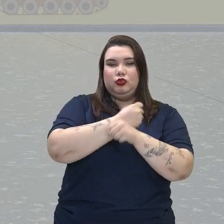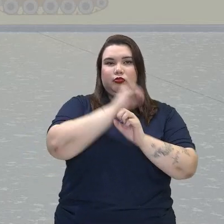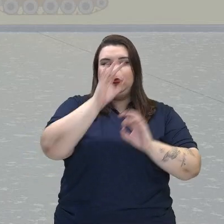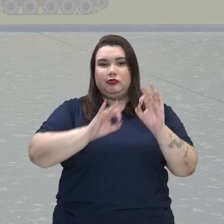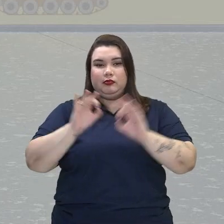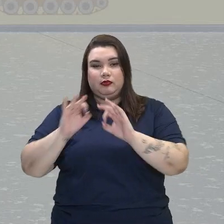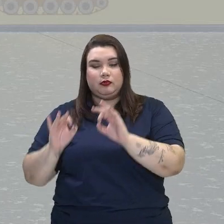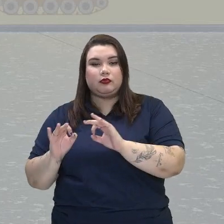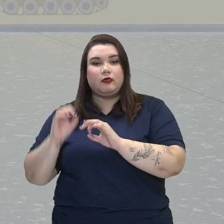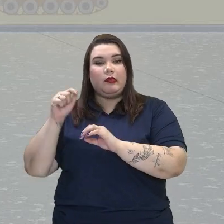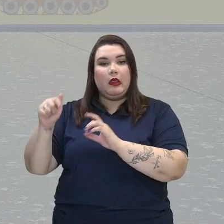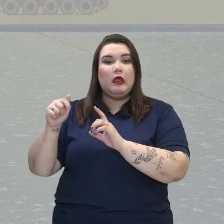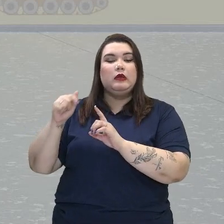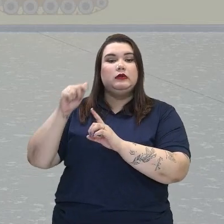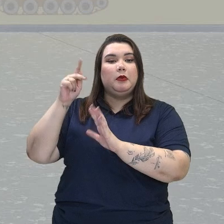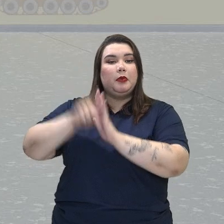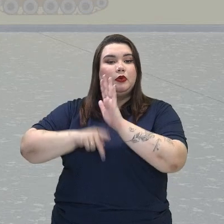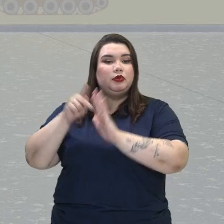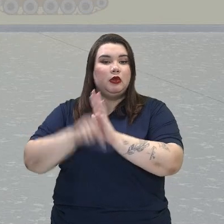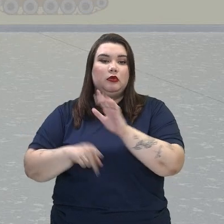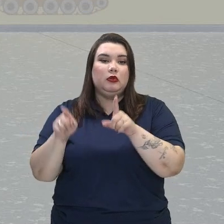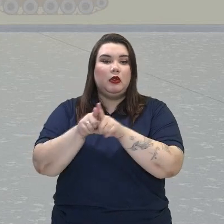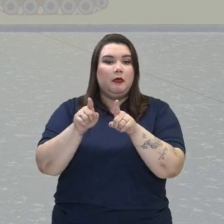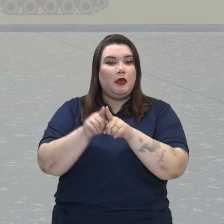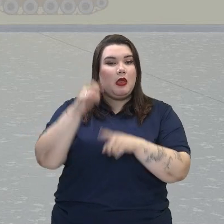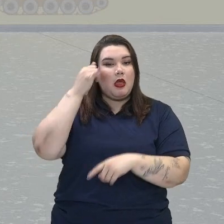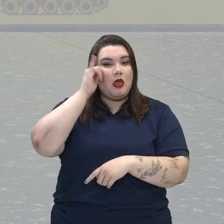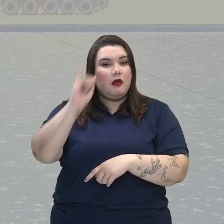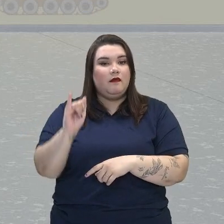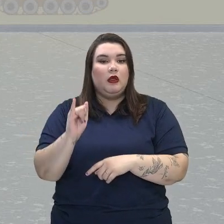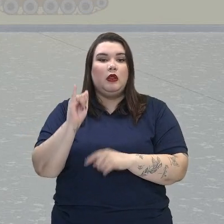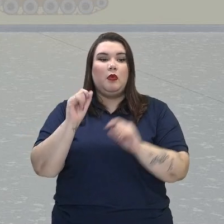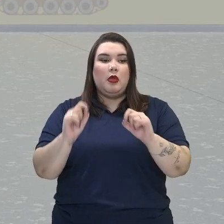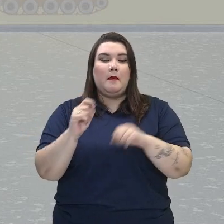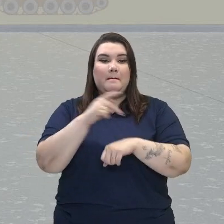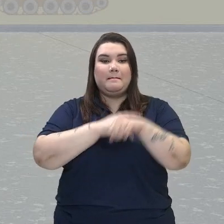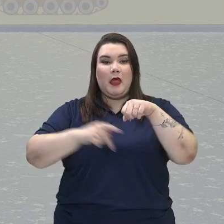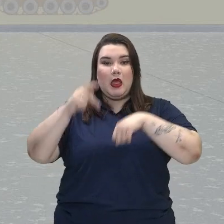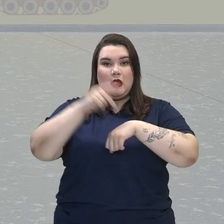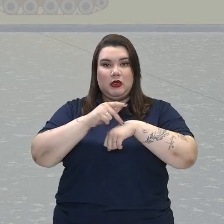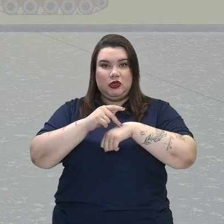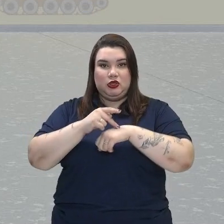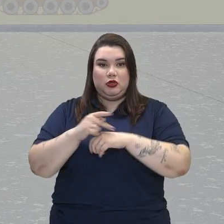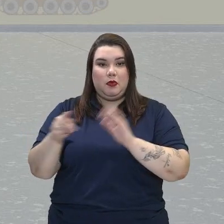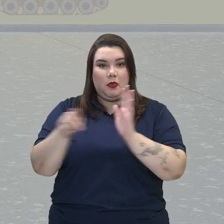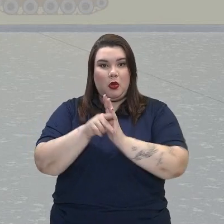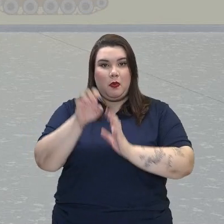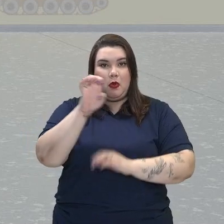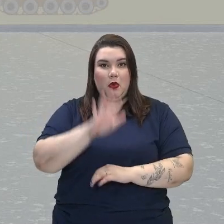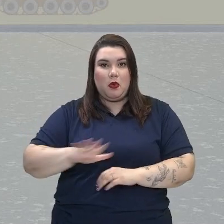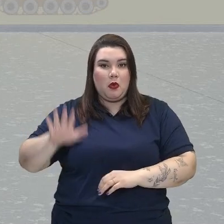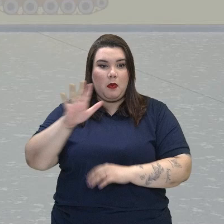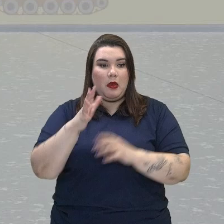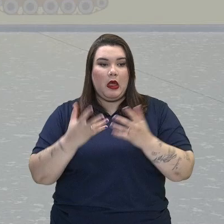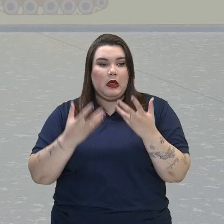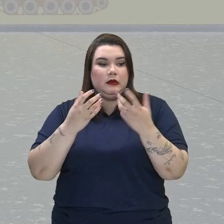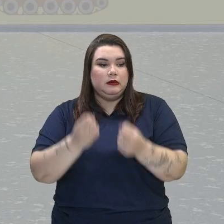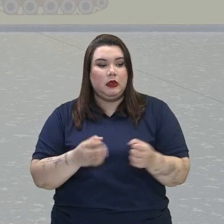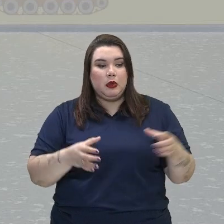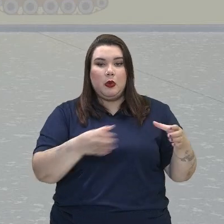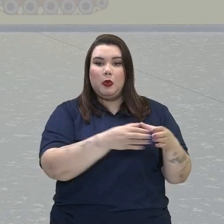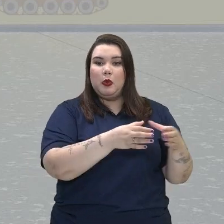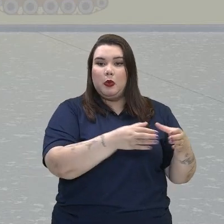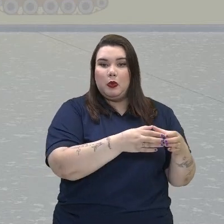esse plano visava evitar que países europeus aderissem ao socialismo. Então, funcionava mais ou menos